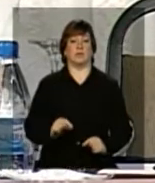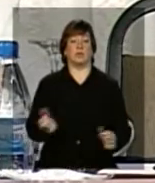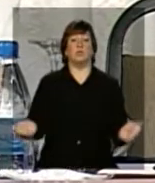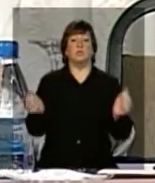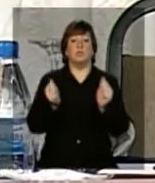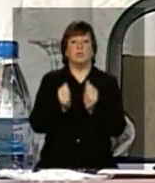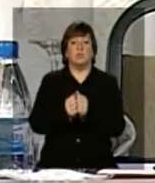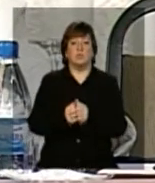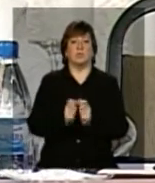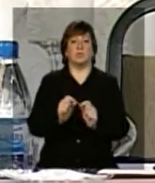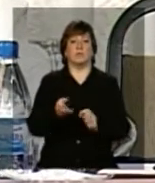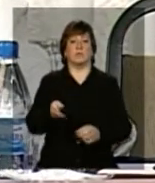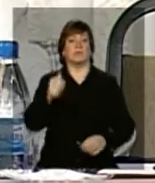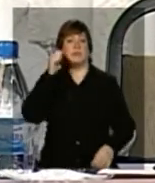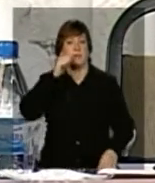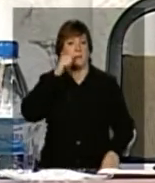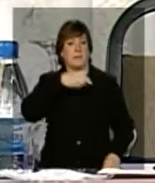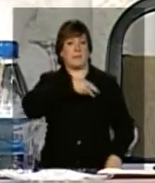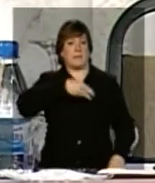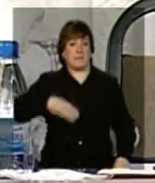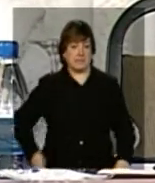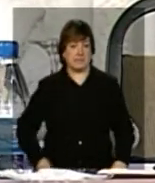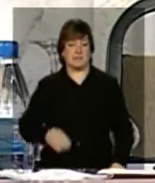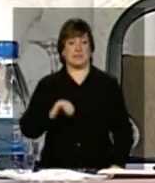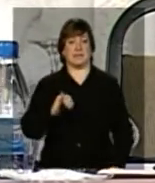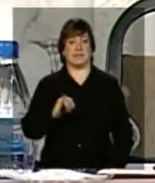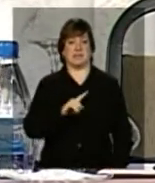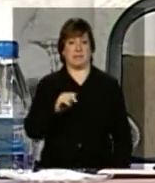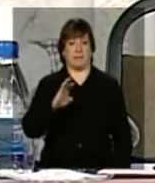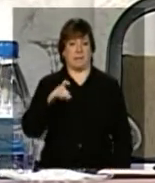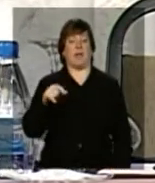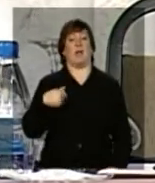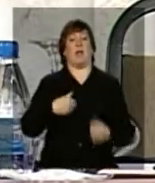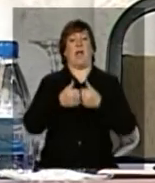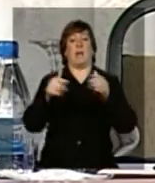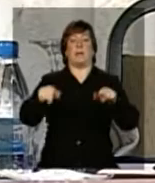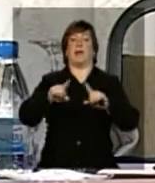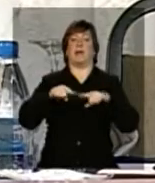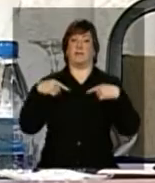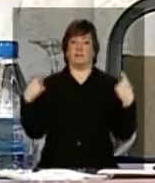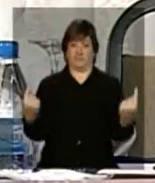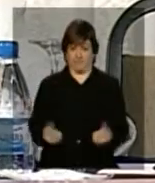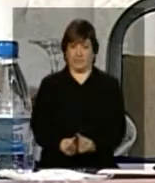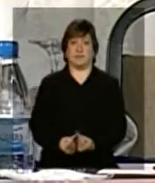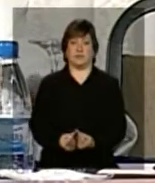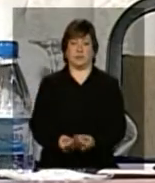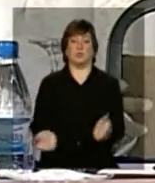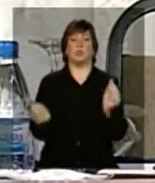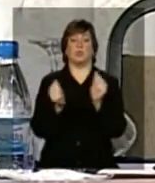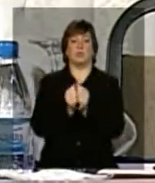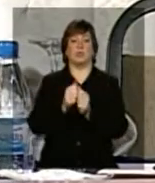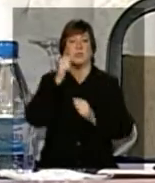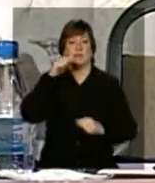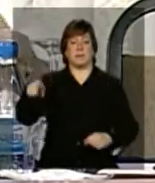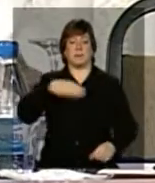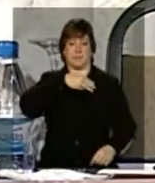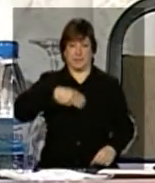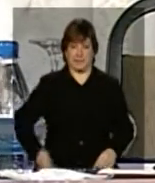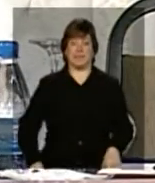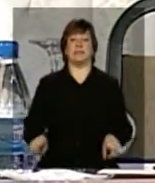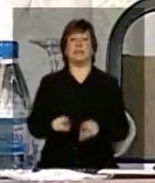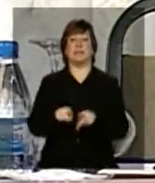junto com a ministra Isabela Teixeira, eu abrirei esse evento, né, junto com a ministra e